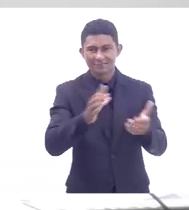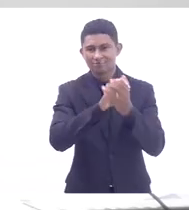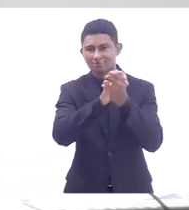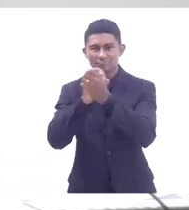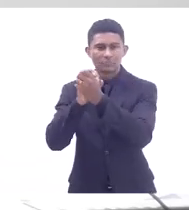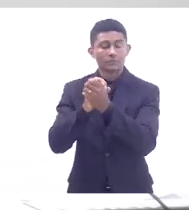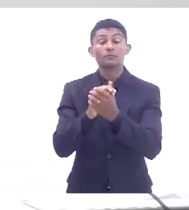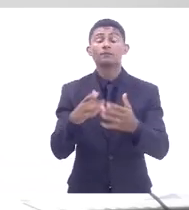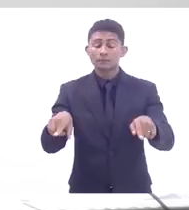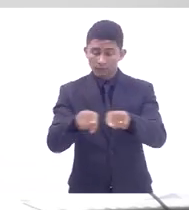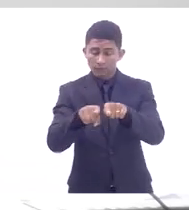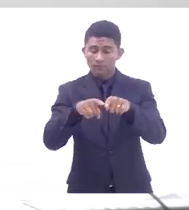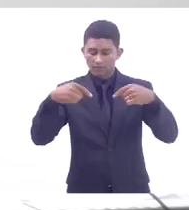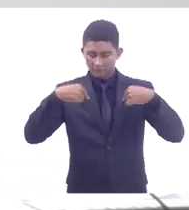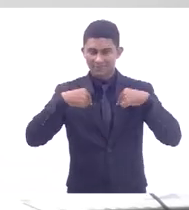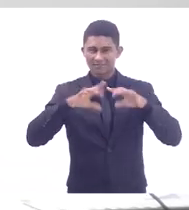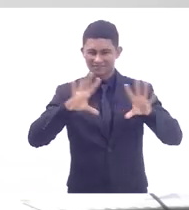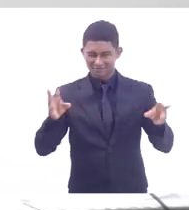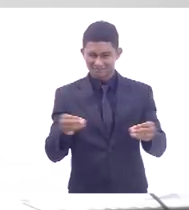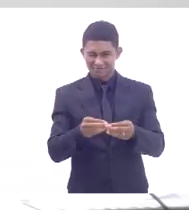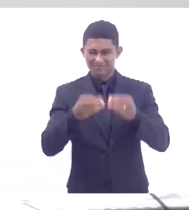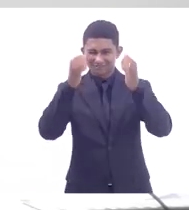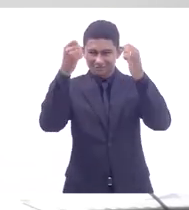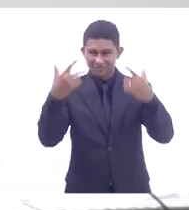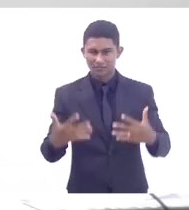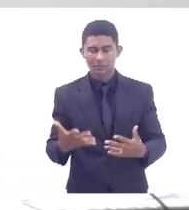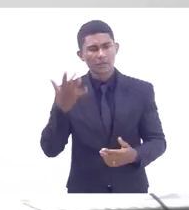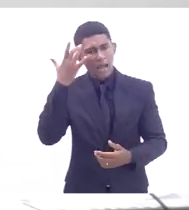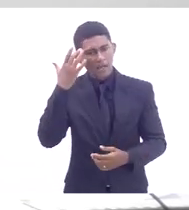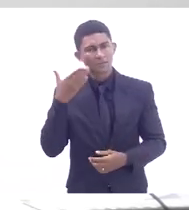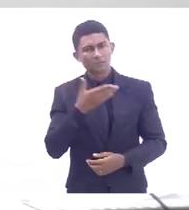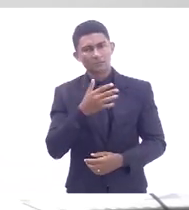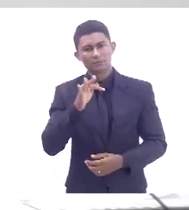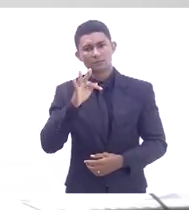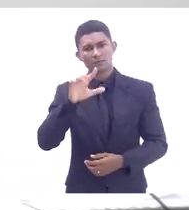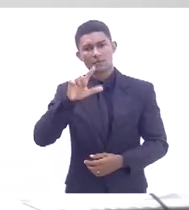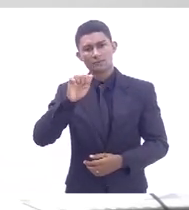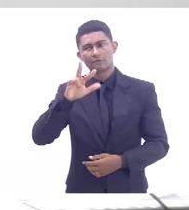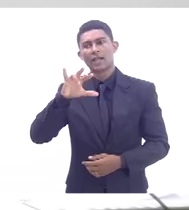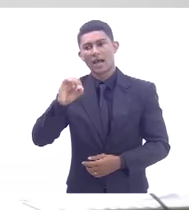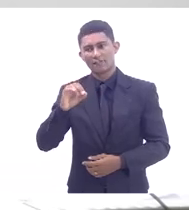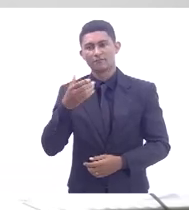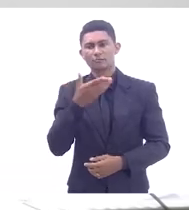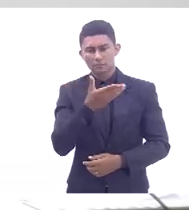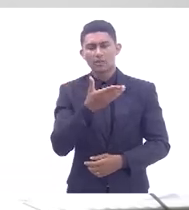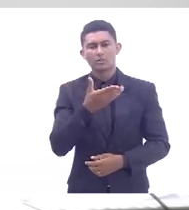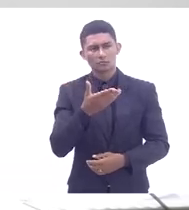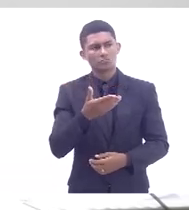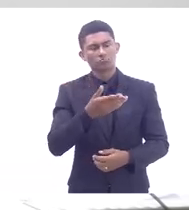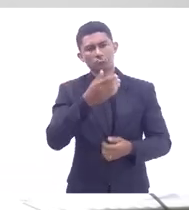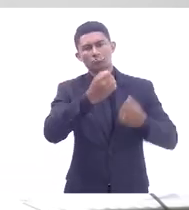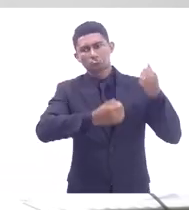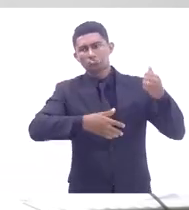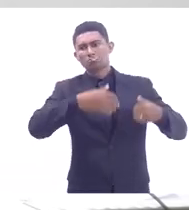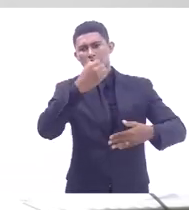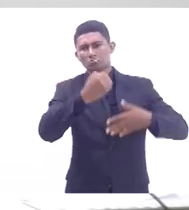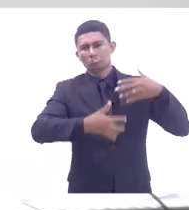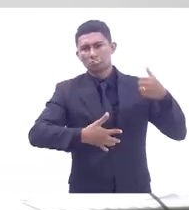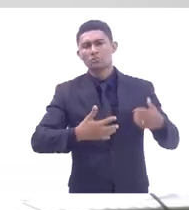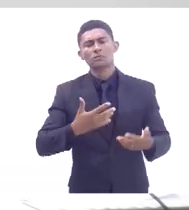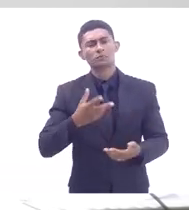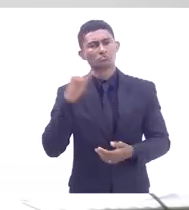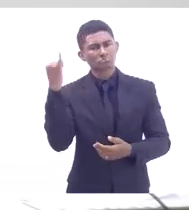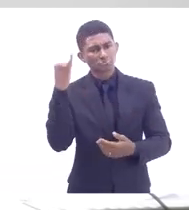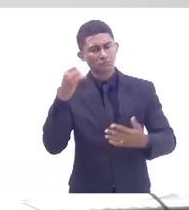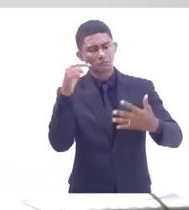introdução eu acho que Deputado Fábio Fini mencionou em linhas Gerais as questões